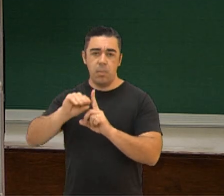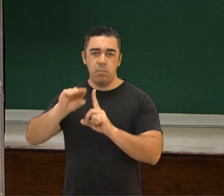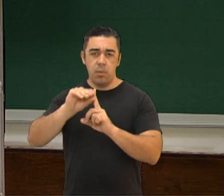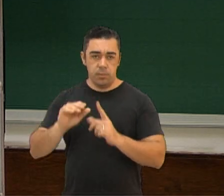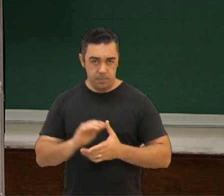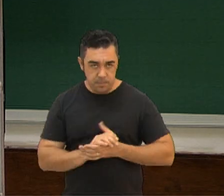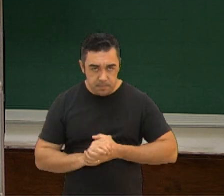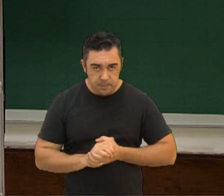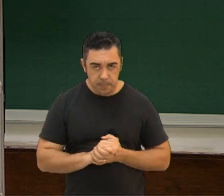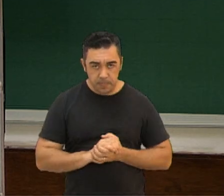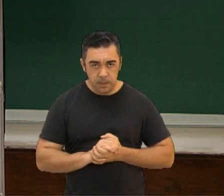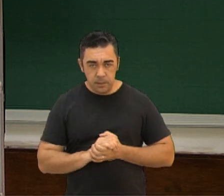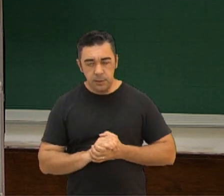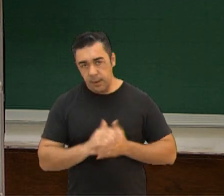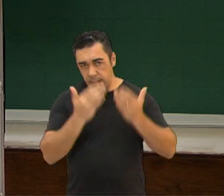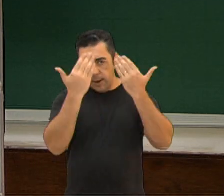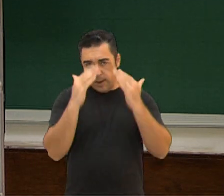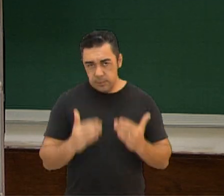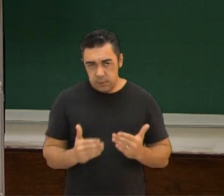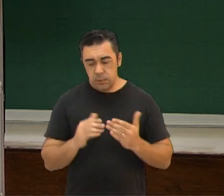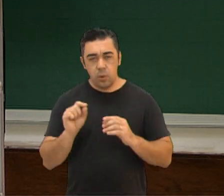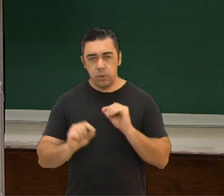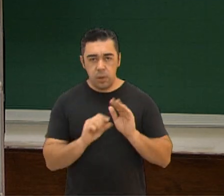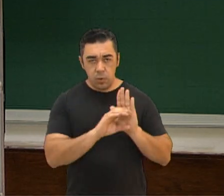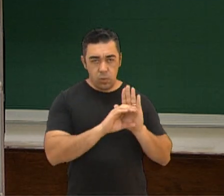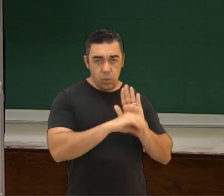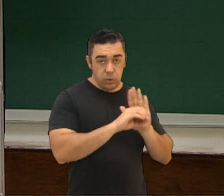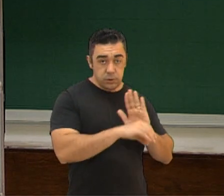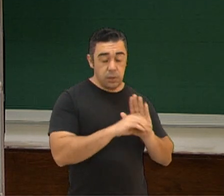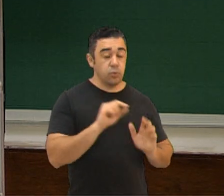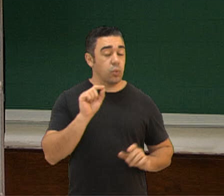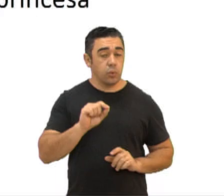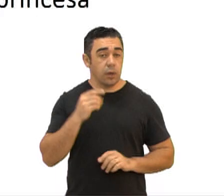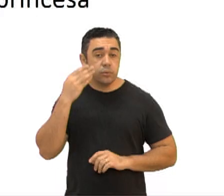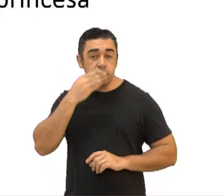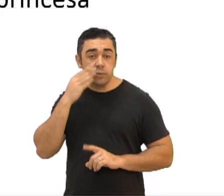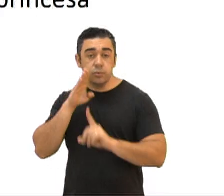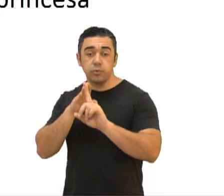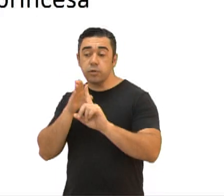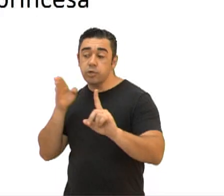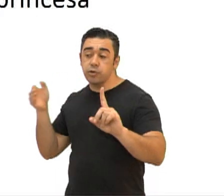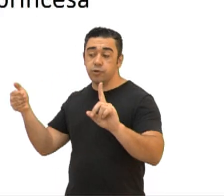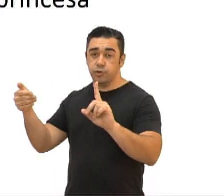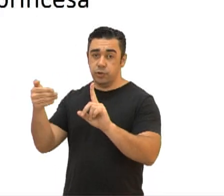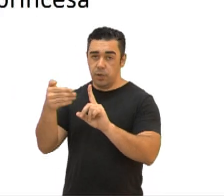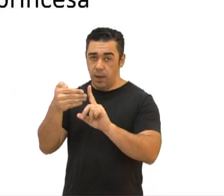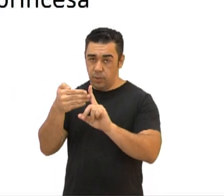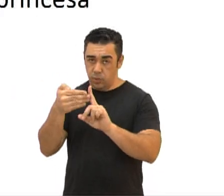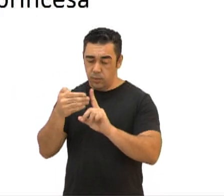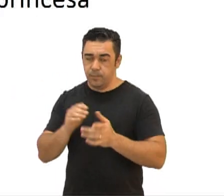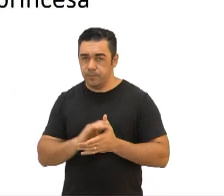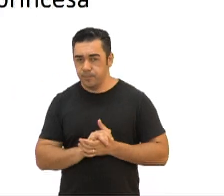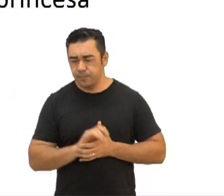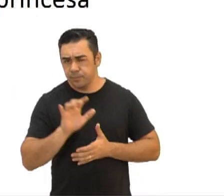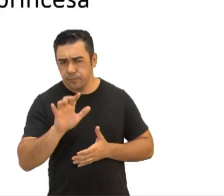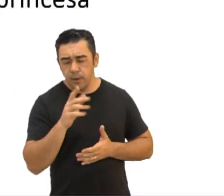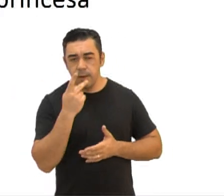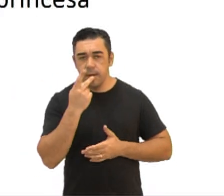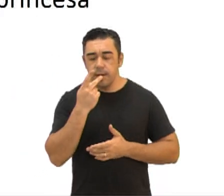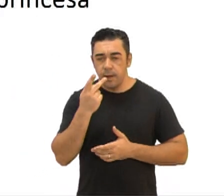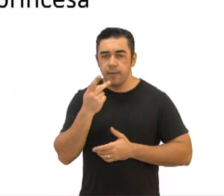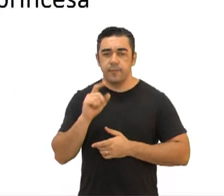certo? Vamos analisar aqui os conceitos referentes ao discurso indireto. A apresentação das fadas das personagens